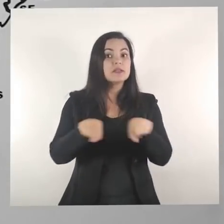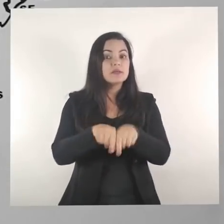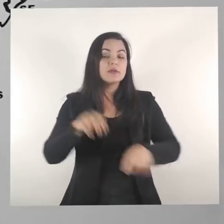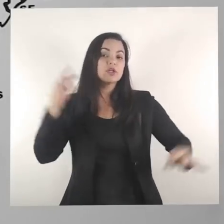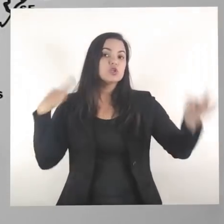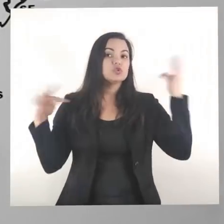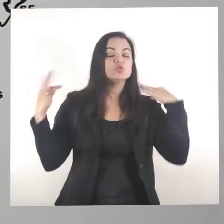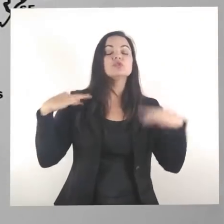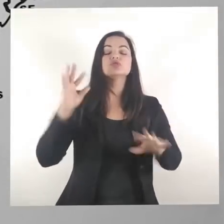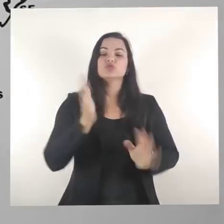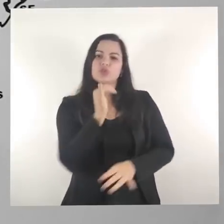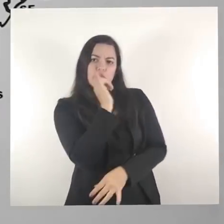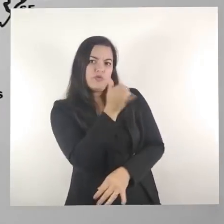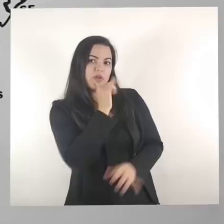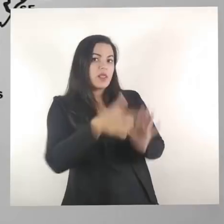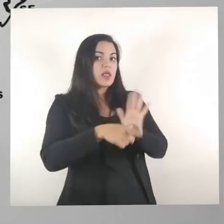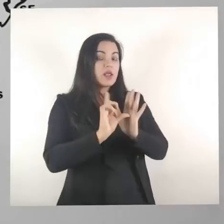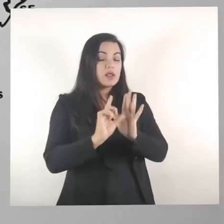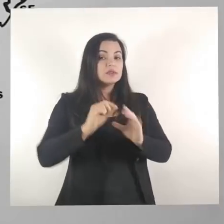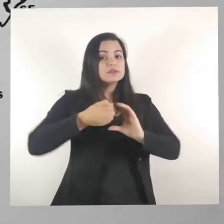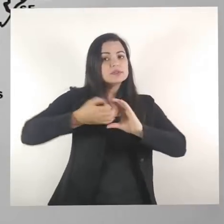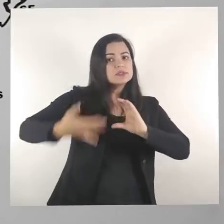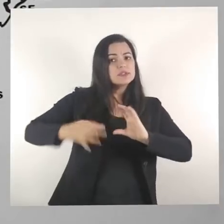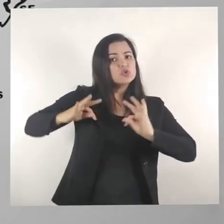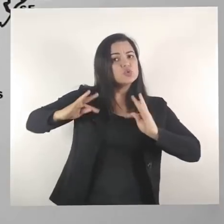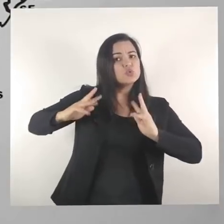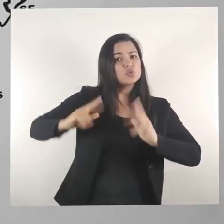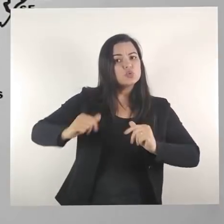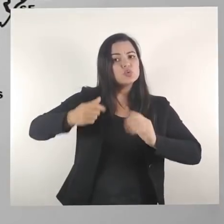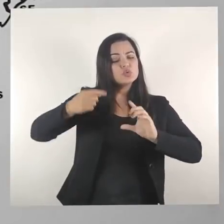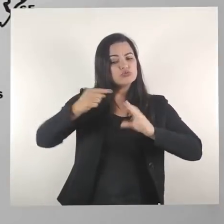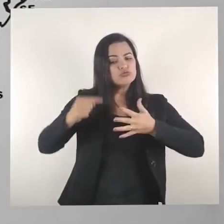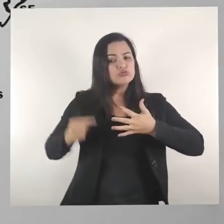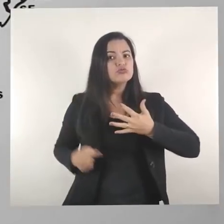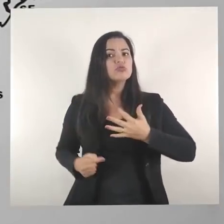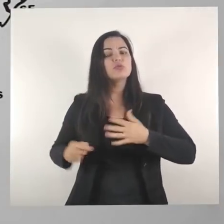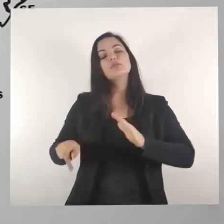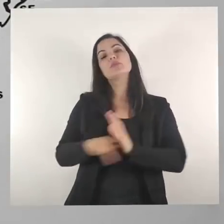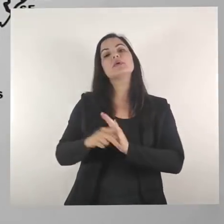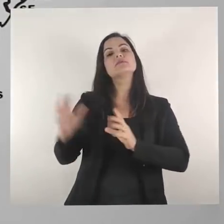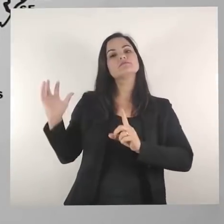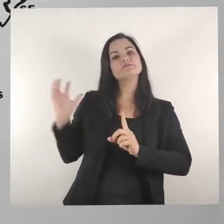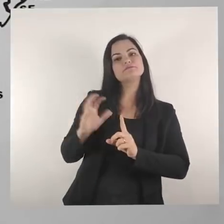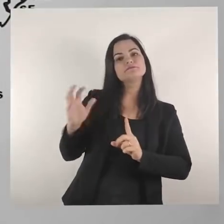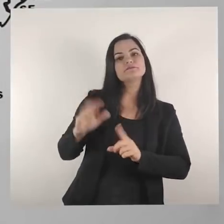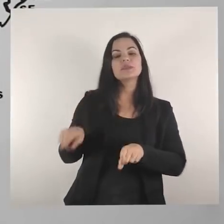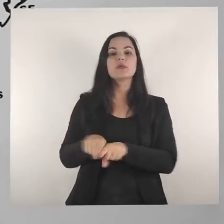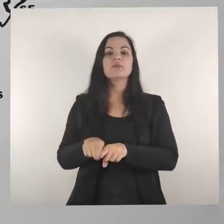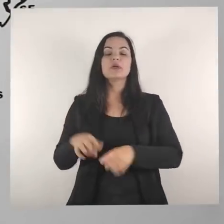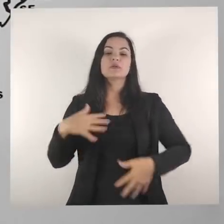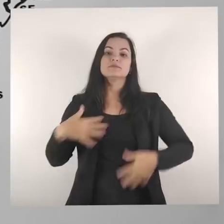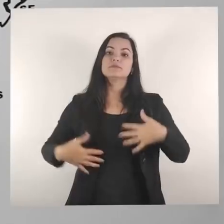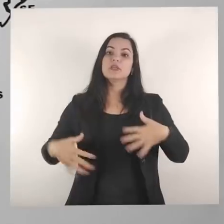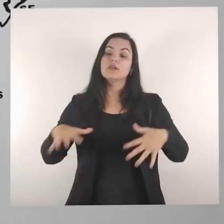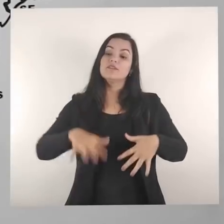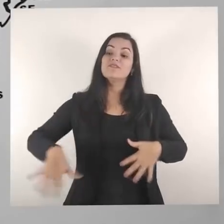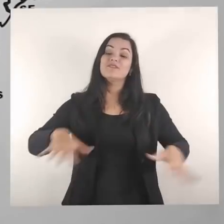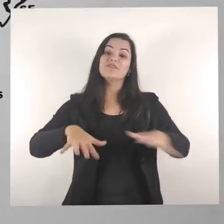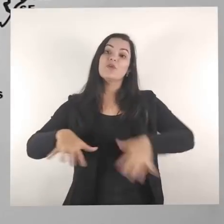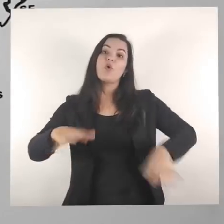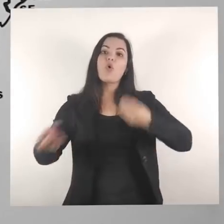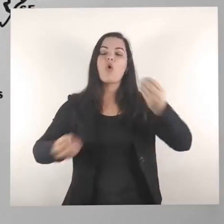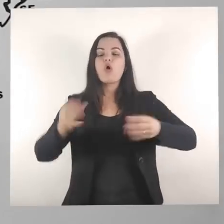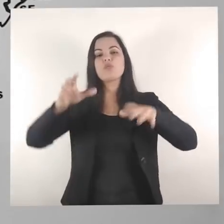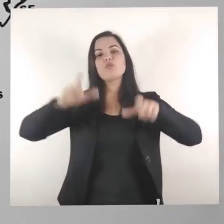contei. E todas essas características, elas também são influenciadas pelos aspectos físicos.